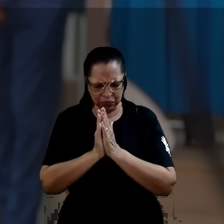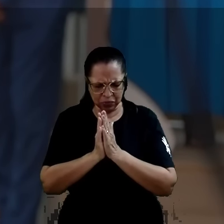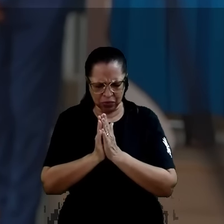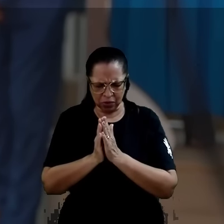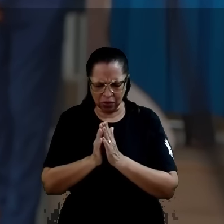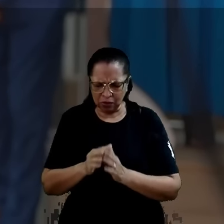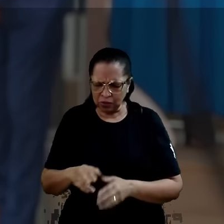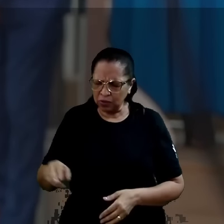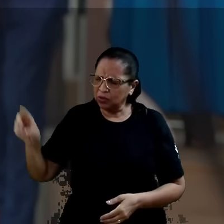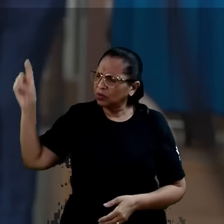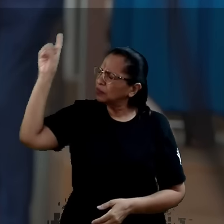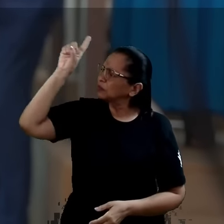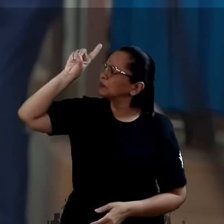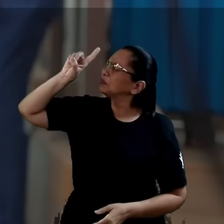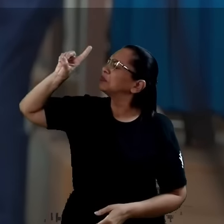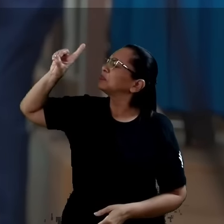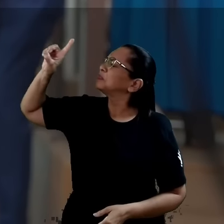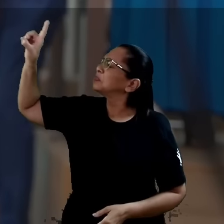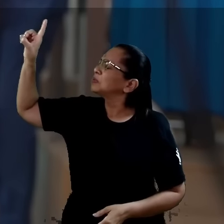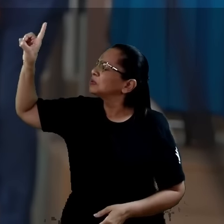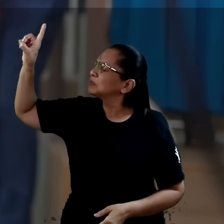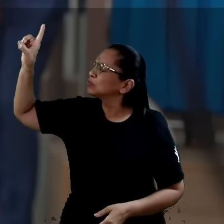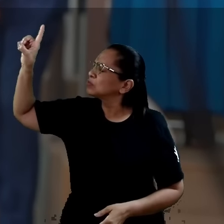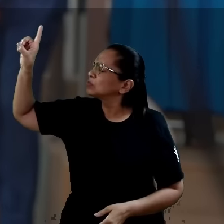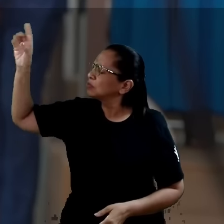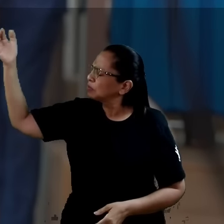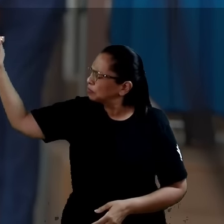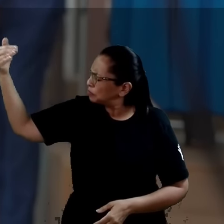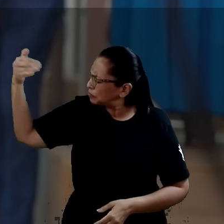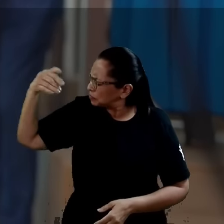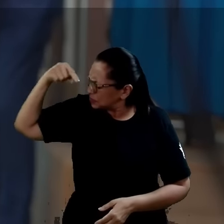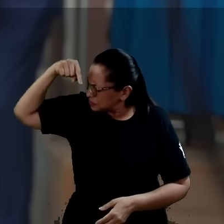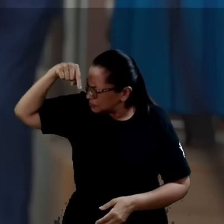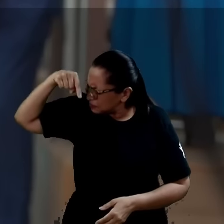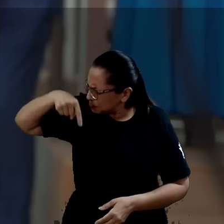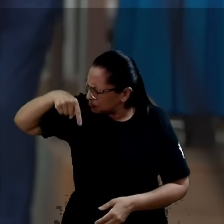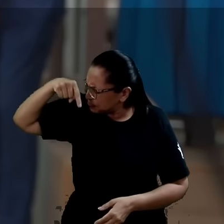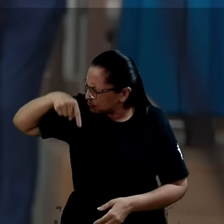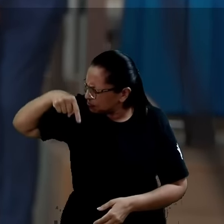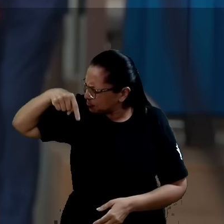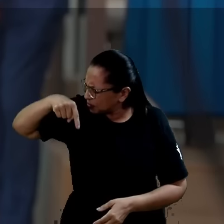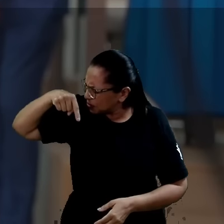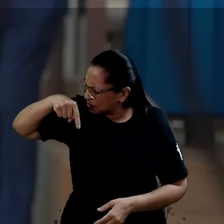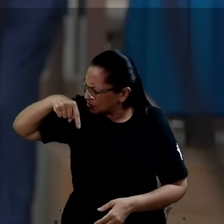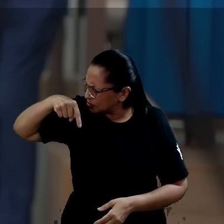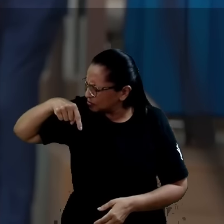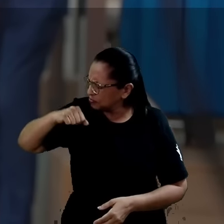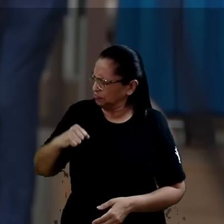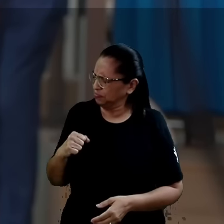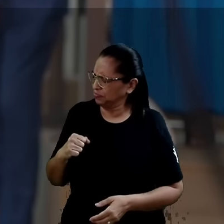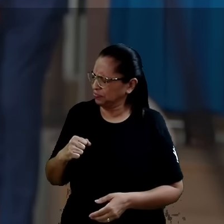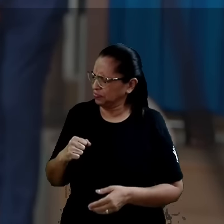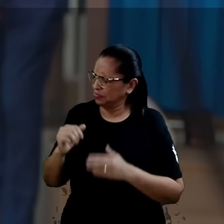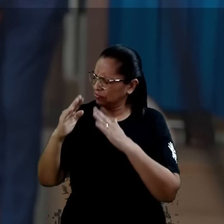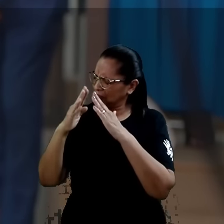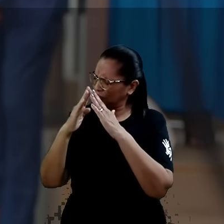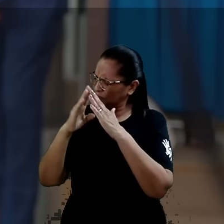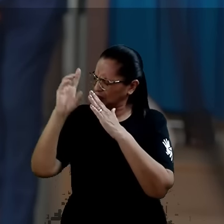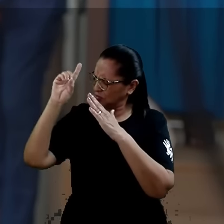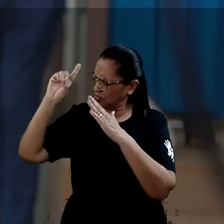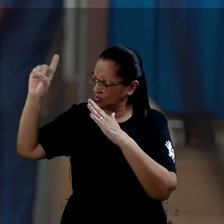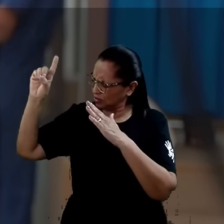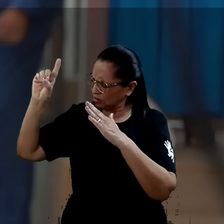foi quebrado por causa da unção e o julo que paira senhor sobre as nossas